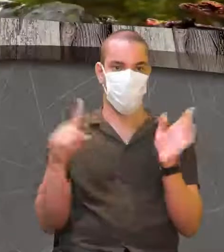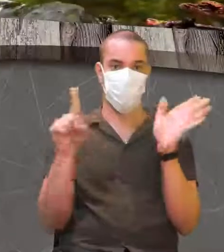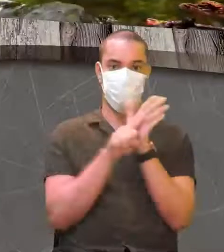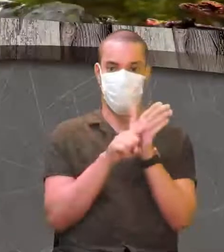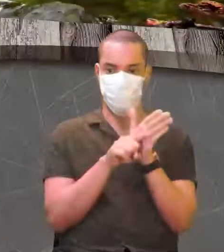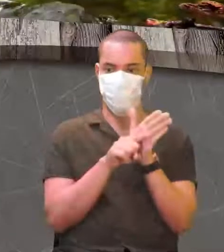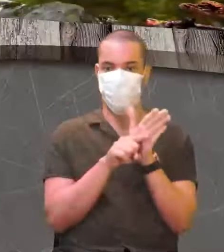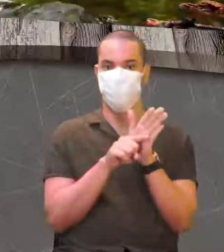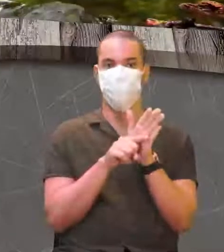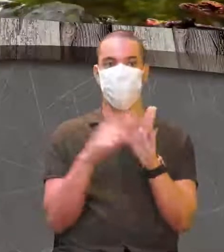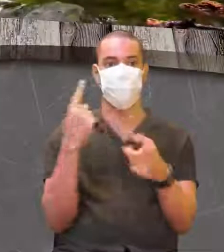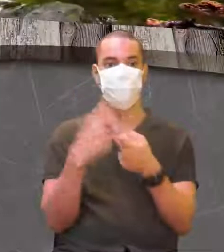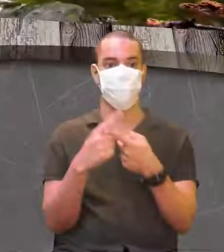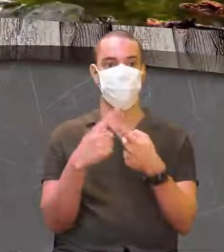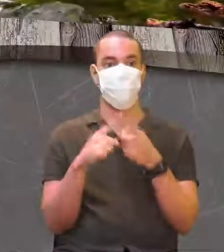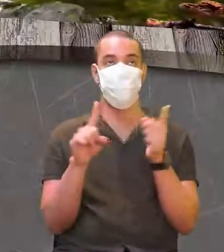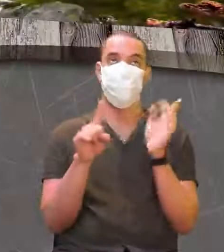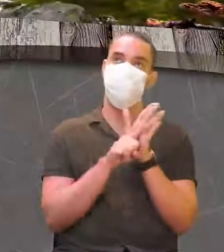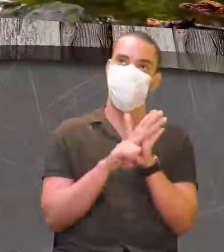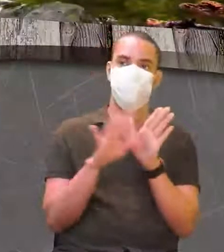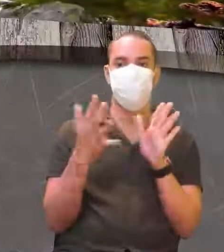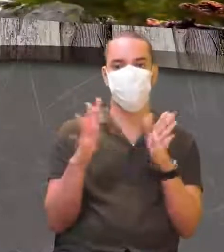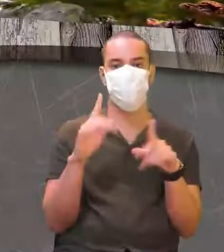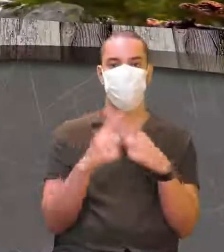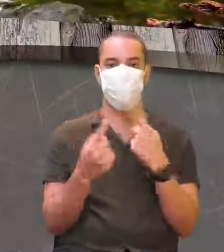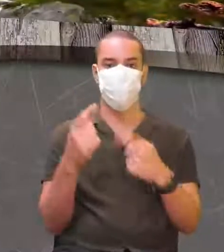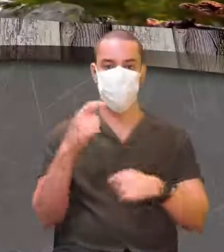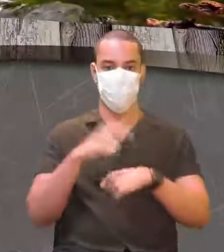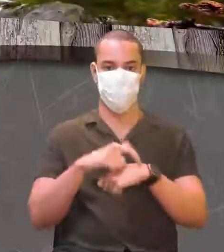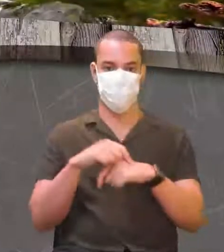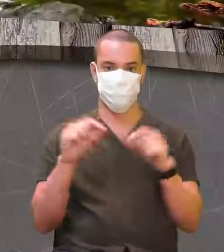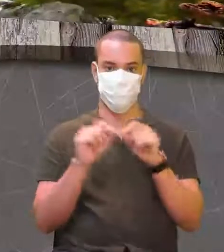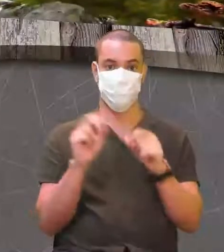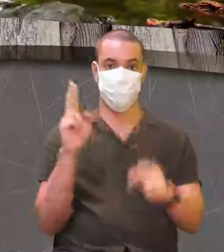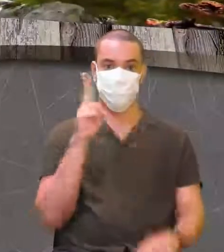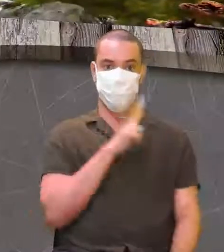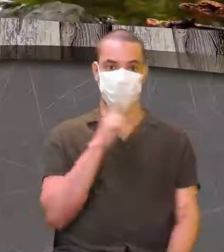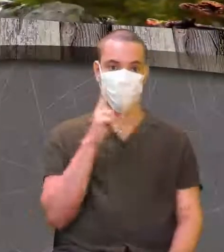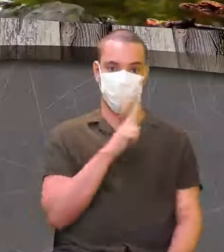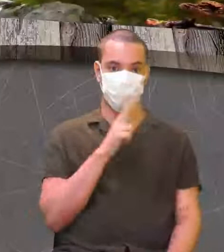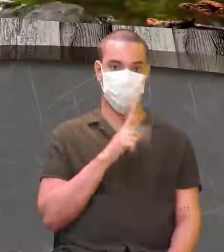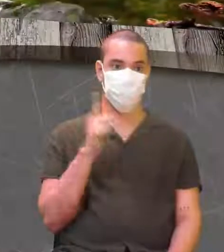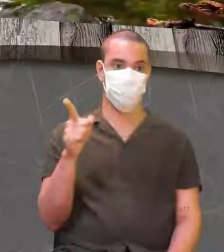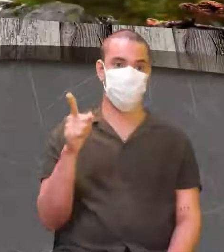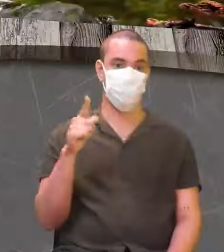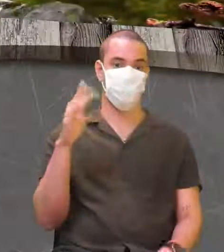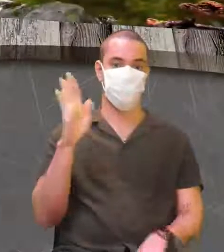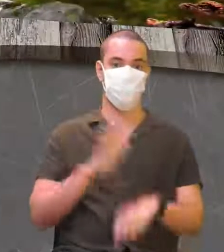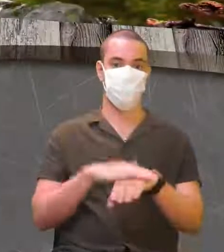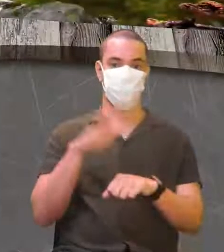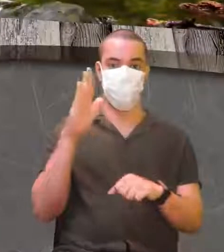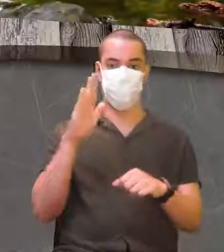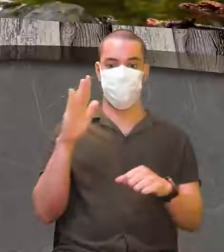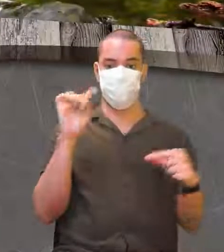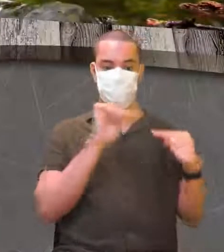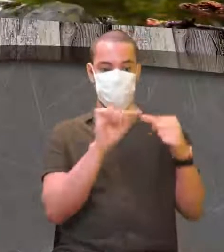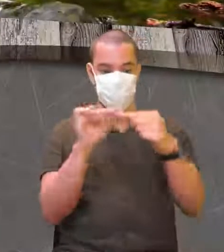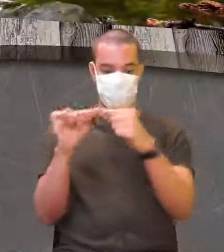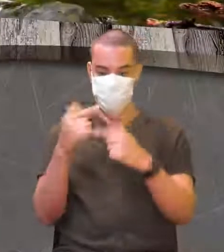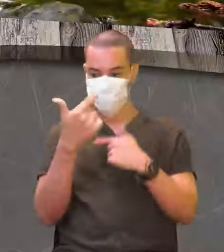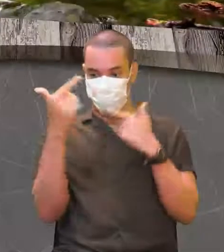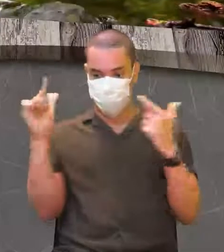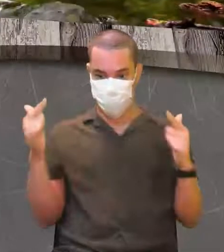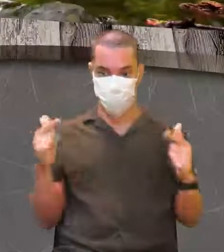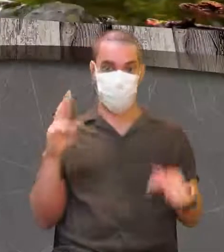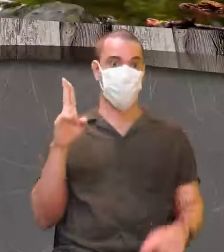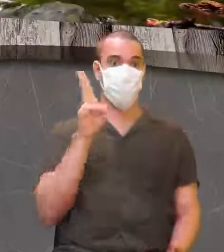seja, não é nem que ele seja tão raro, o negócio é que no momento ali de emergência, ele é um sangue... incompatibilidade, né? Exatamente. E